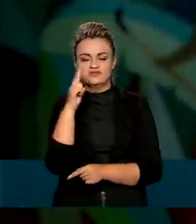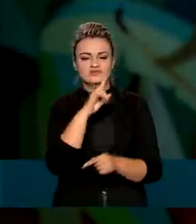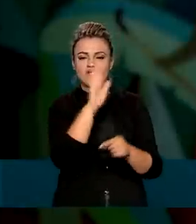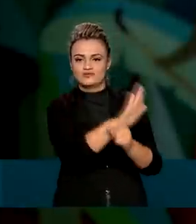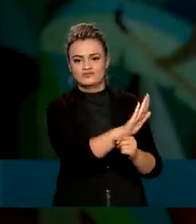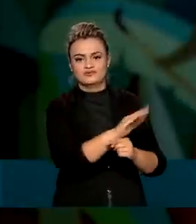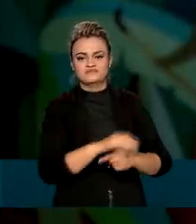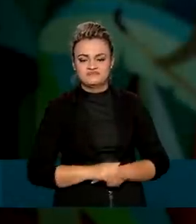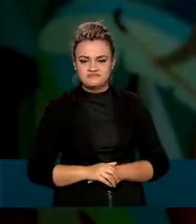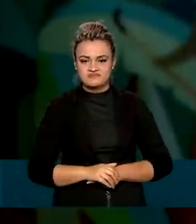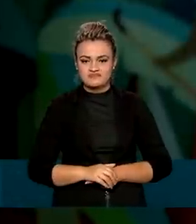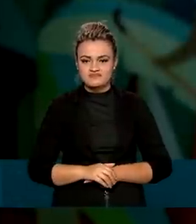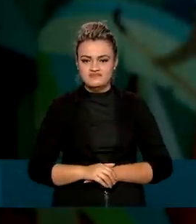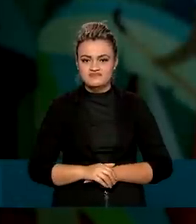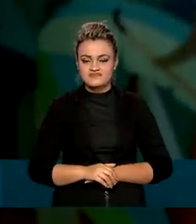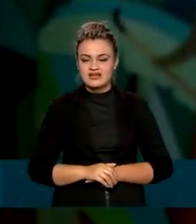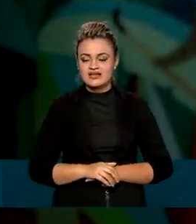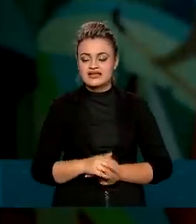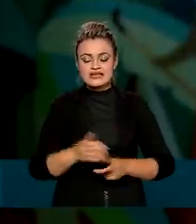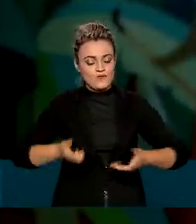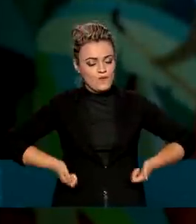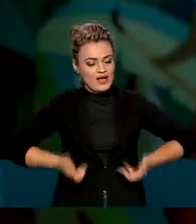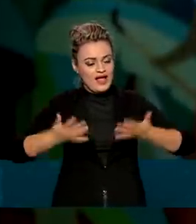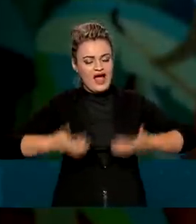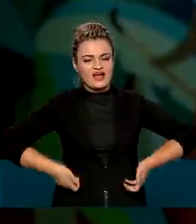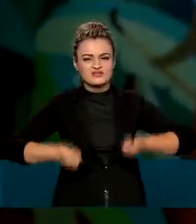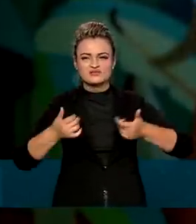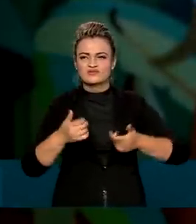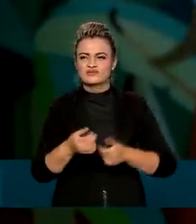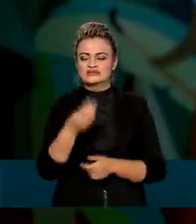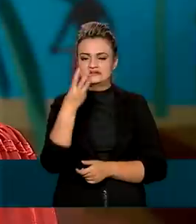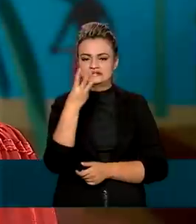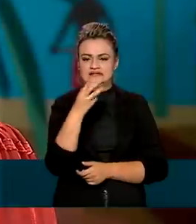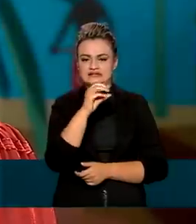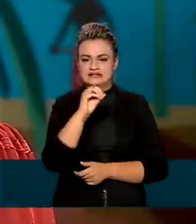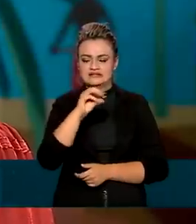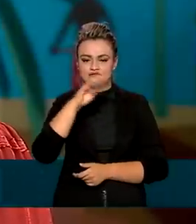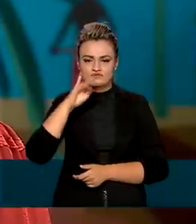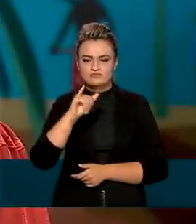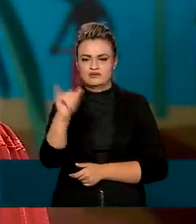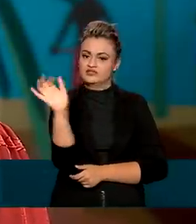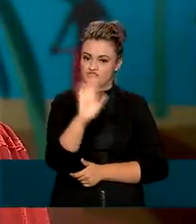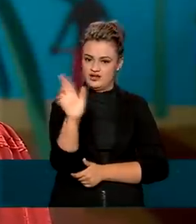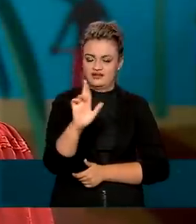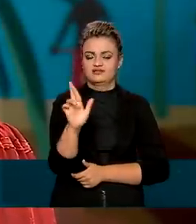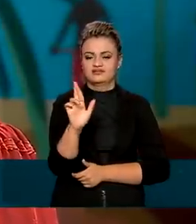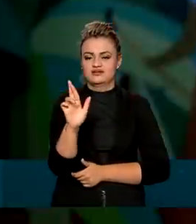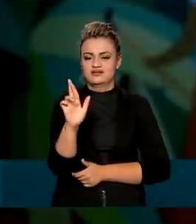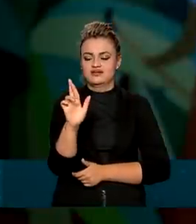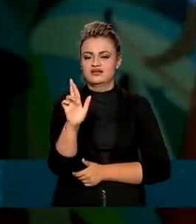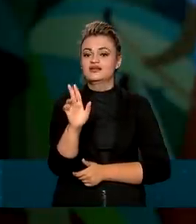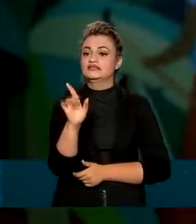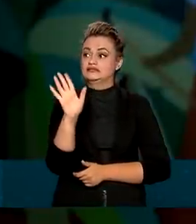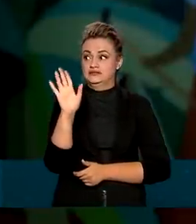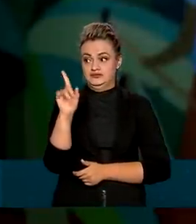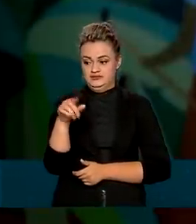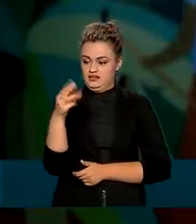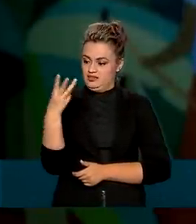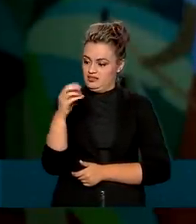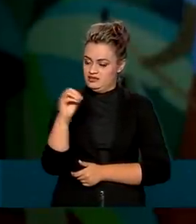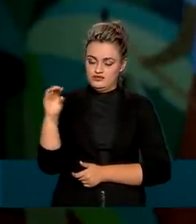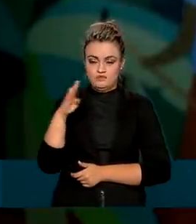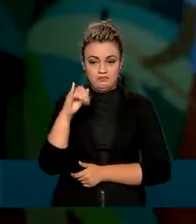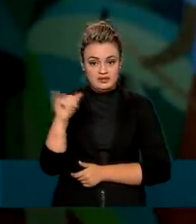emergencial e o montante gasto ultrapassou a casa 300 bilhões de reais e um número bastante